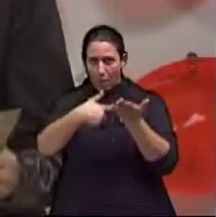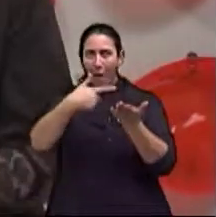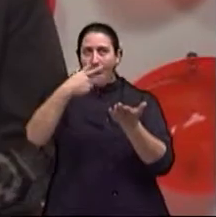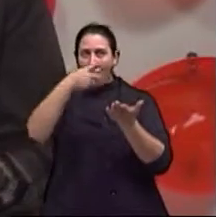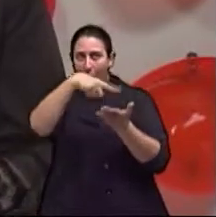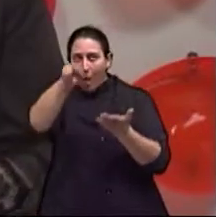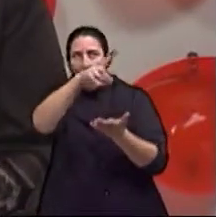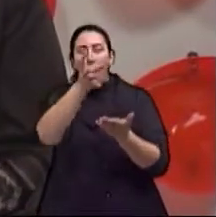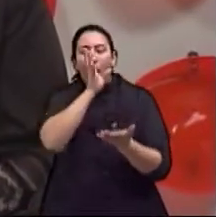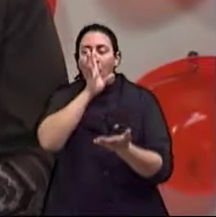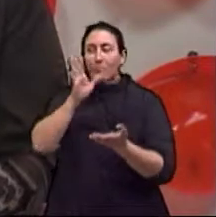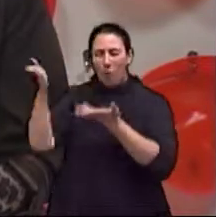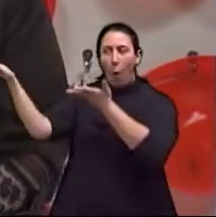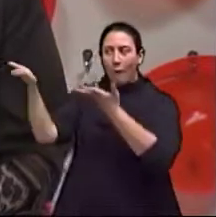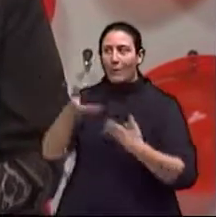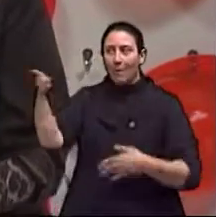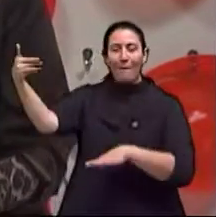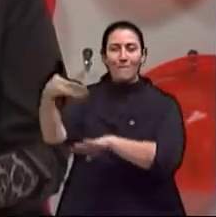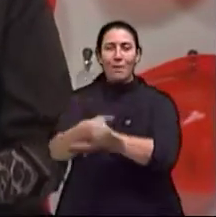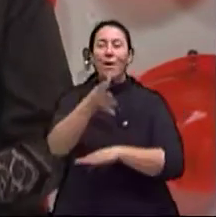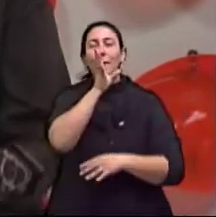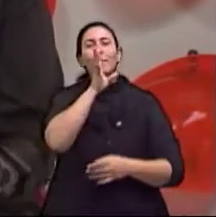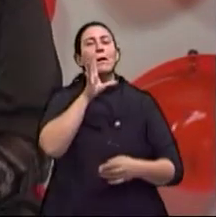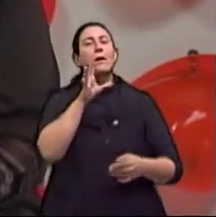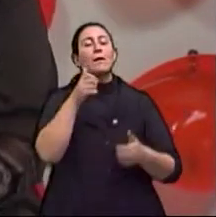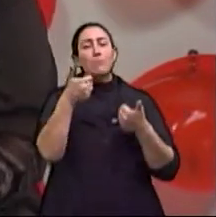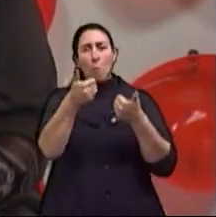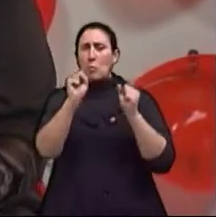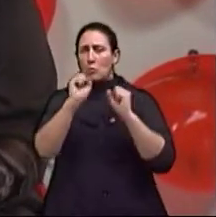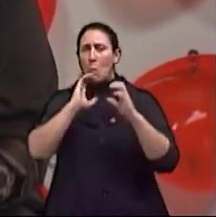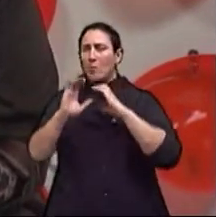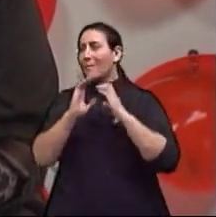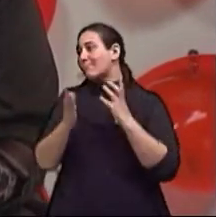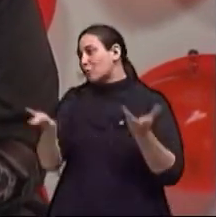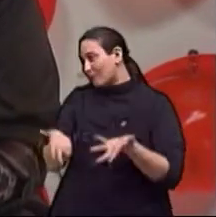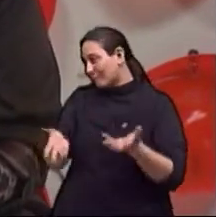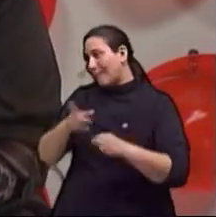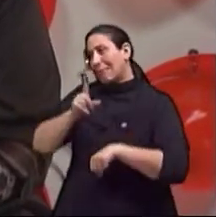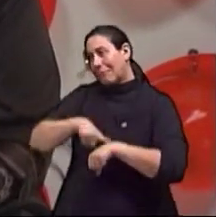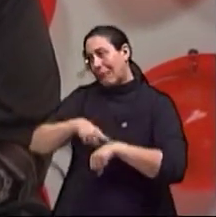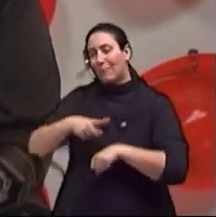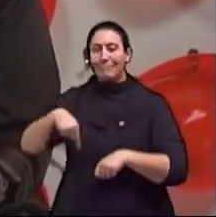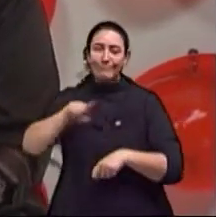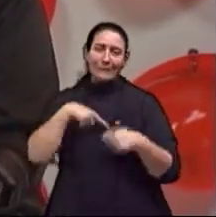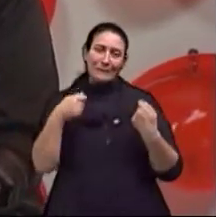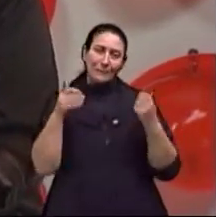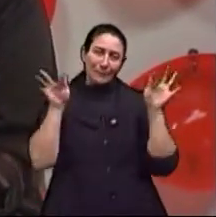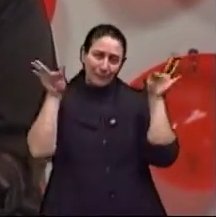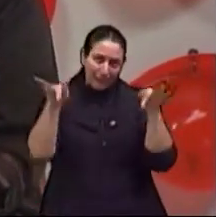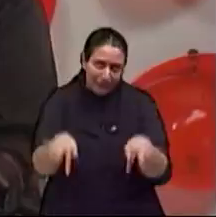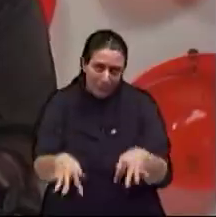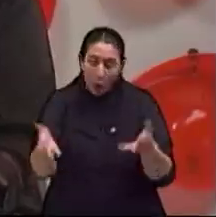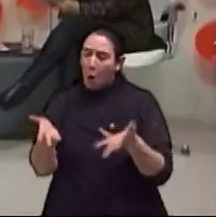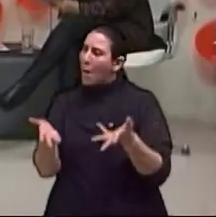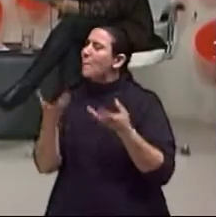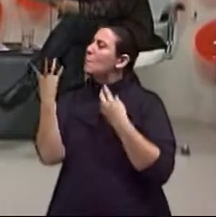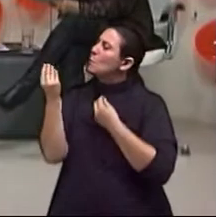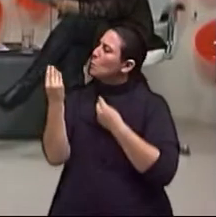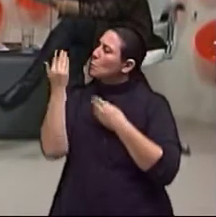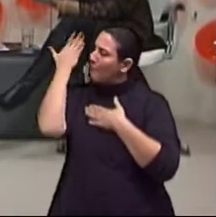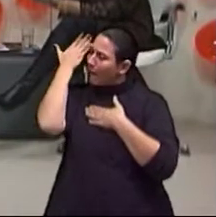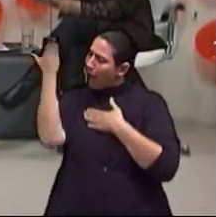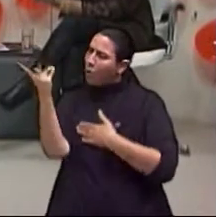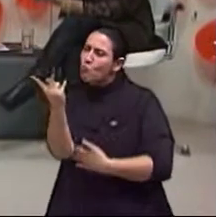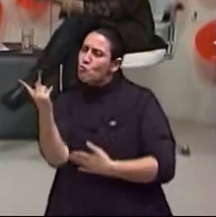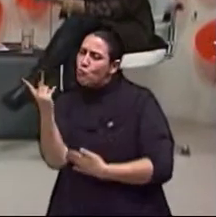se quiserem isso que se cobrir com a gente Ok bom nós temos o nosso tempo né que a gente tem que encerrar o programa né mas foi um grande